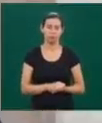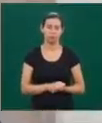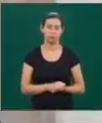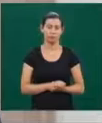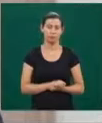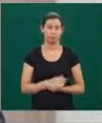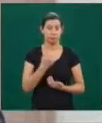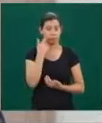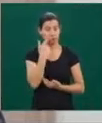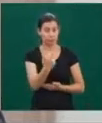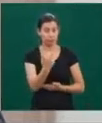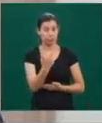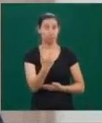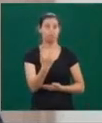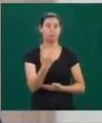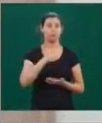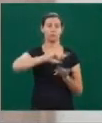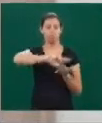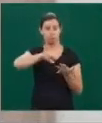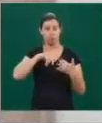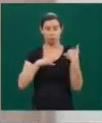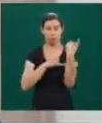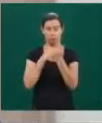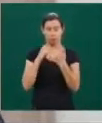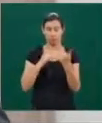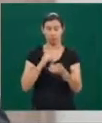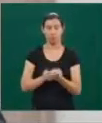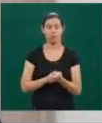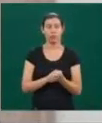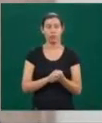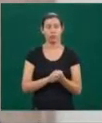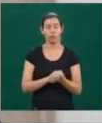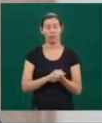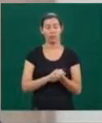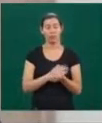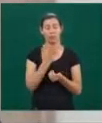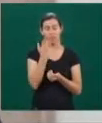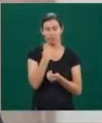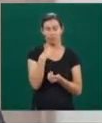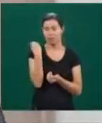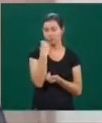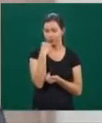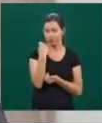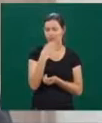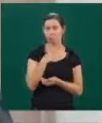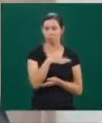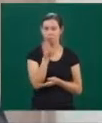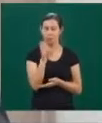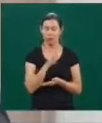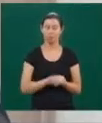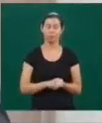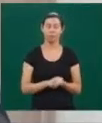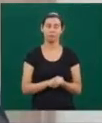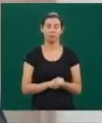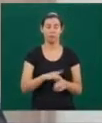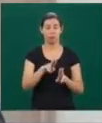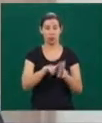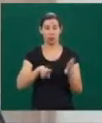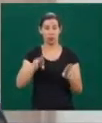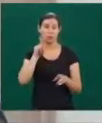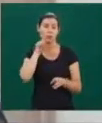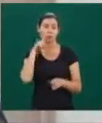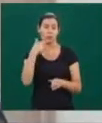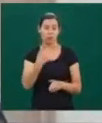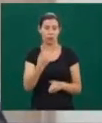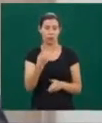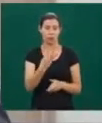E como nós vimos aí, são mesmo muitas opções e não vai faltar oportunidade para essa criançada aí ao longo do mês. A universidade promove nos dias 23